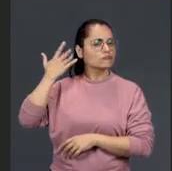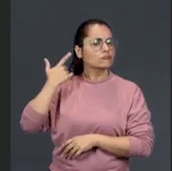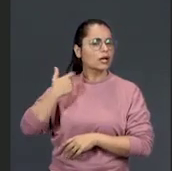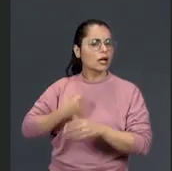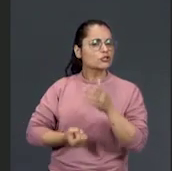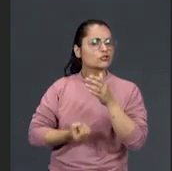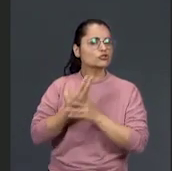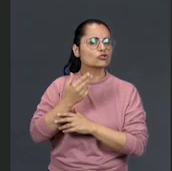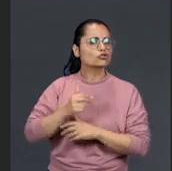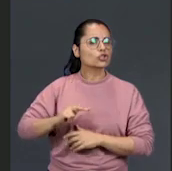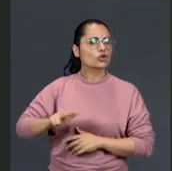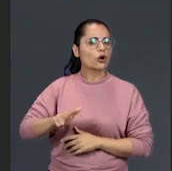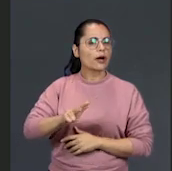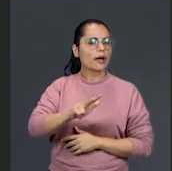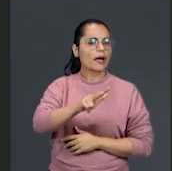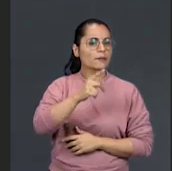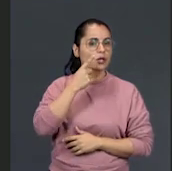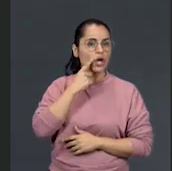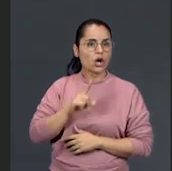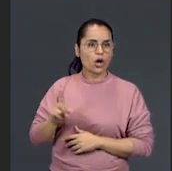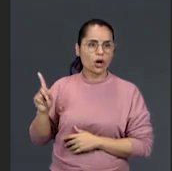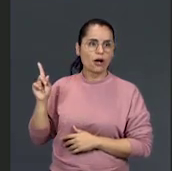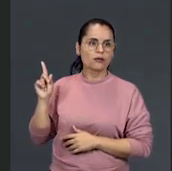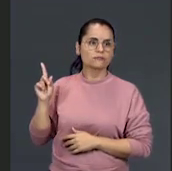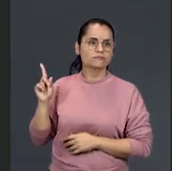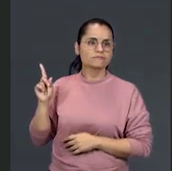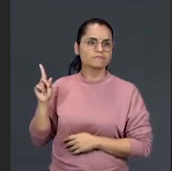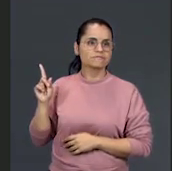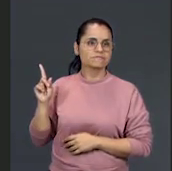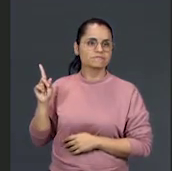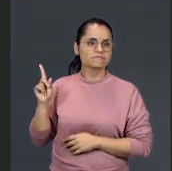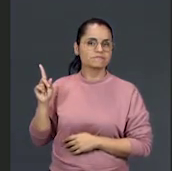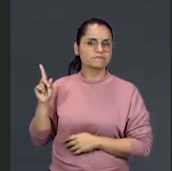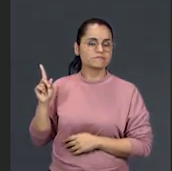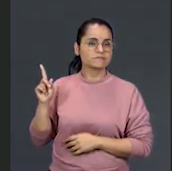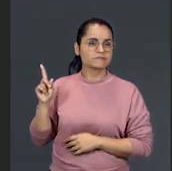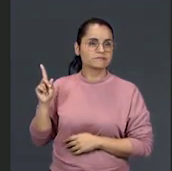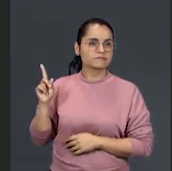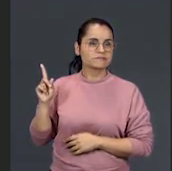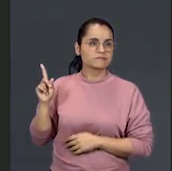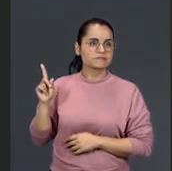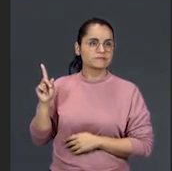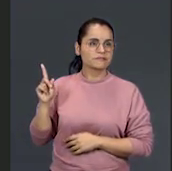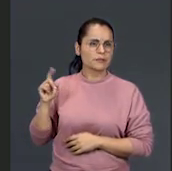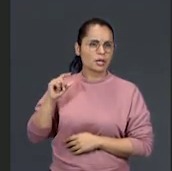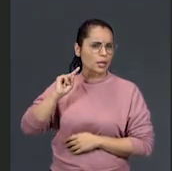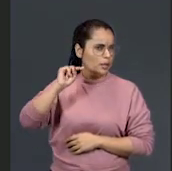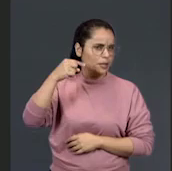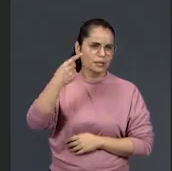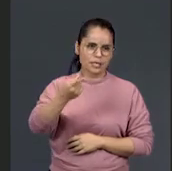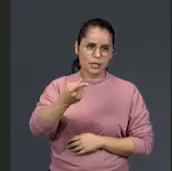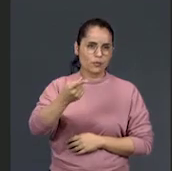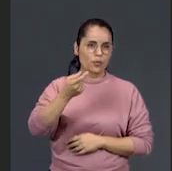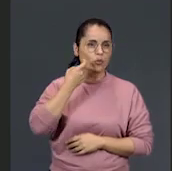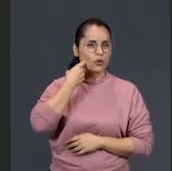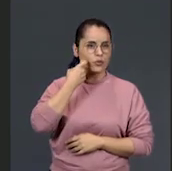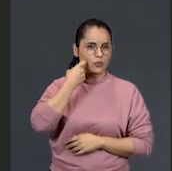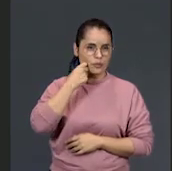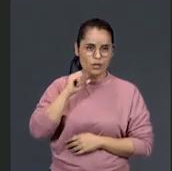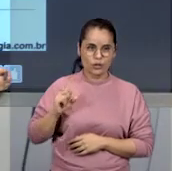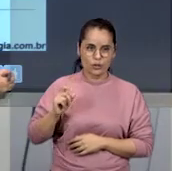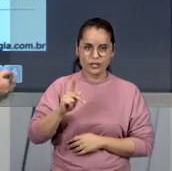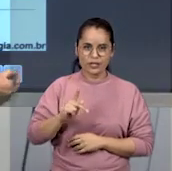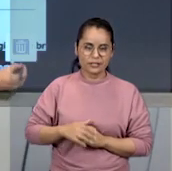surgiram. Então os répteis aqui, olha, surgindo aí, né? Bem depois dos peixes, tá,